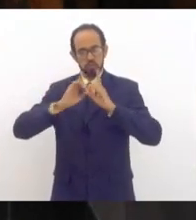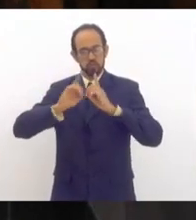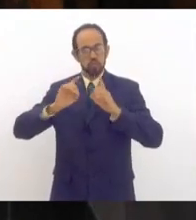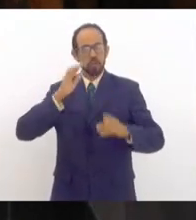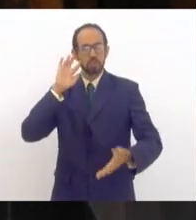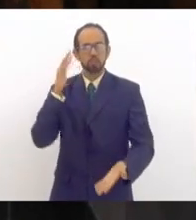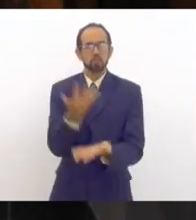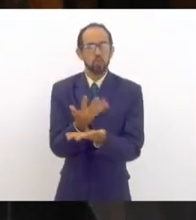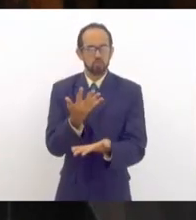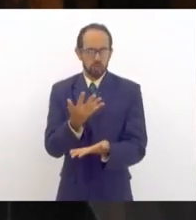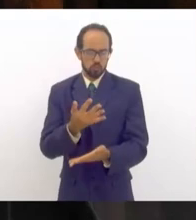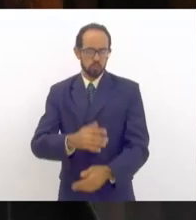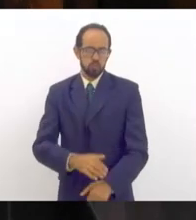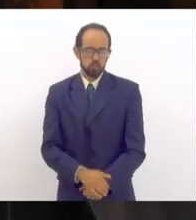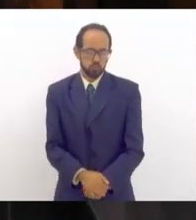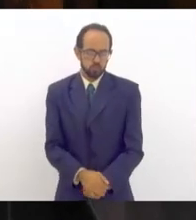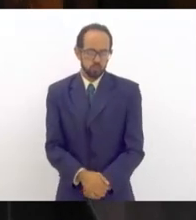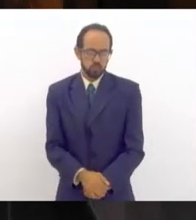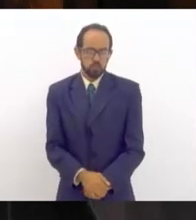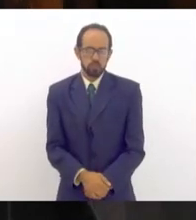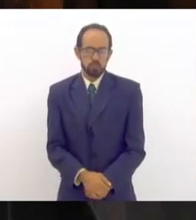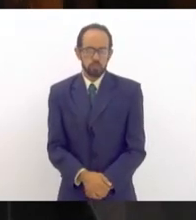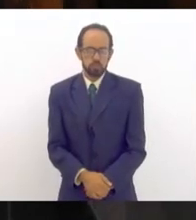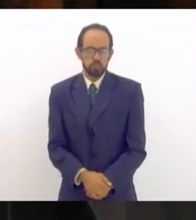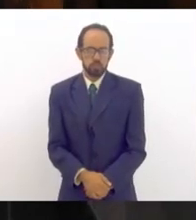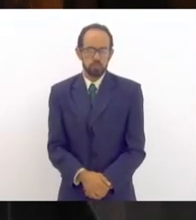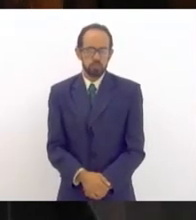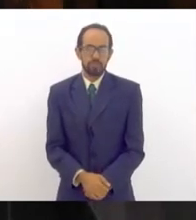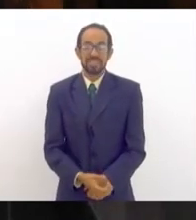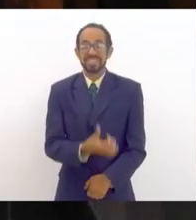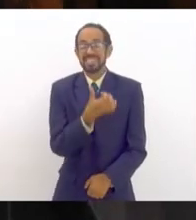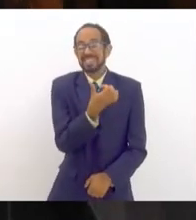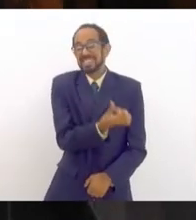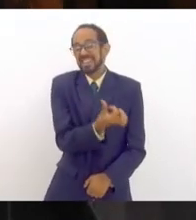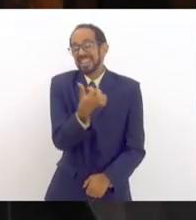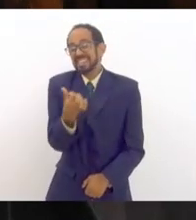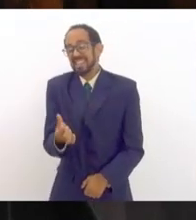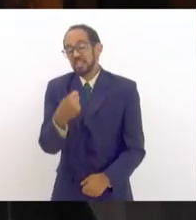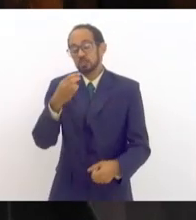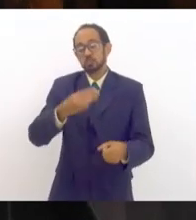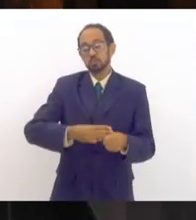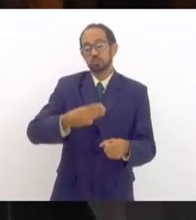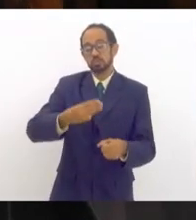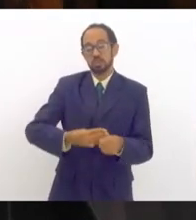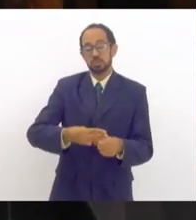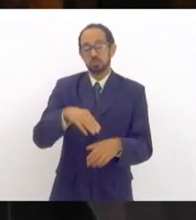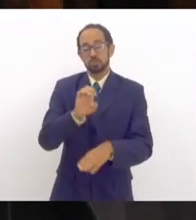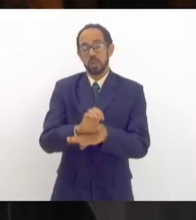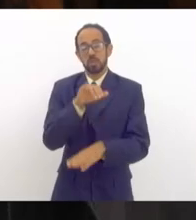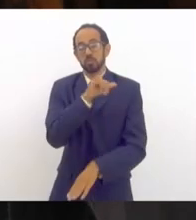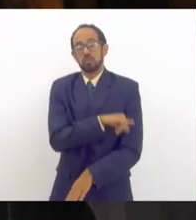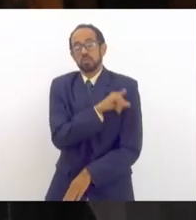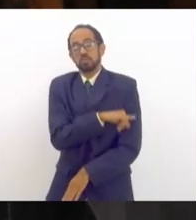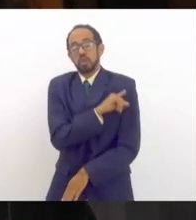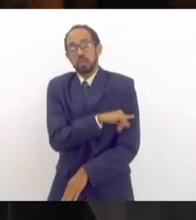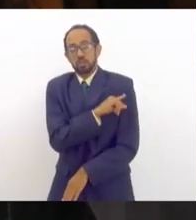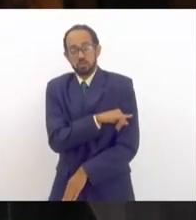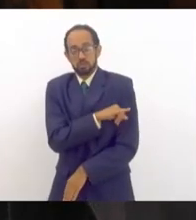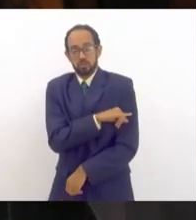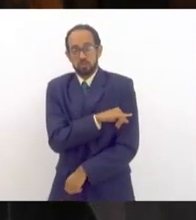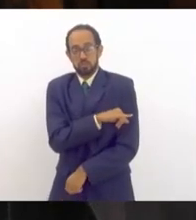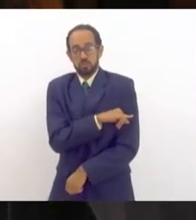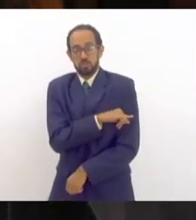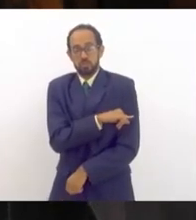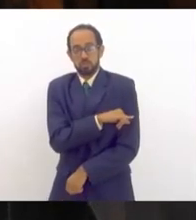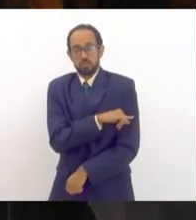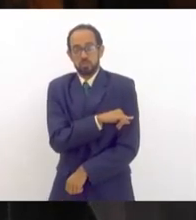solução para esse problema são 66 municípios no estado do Rio de Janeiro que